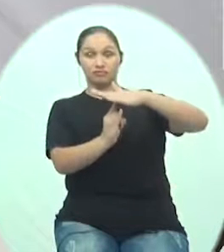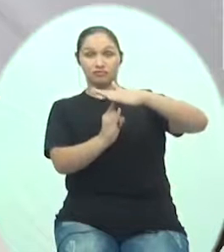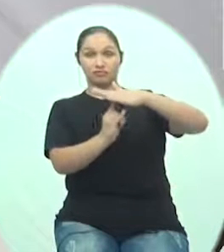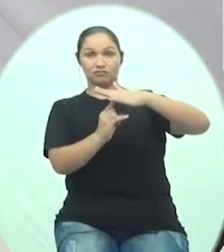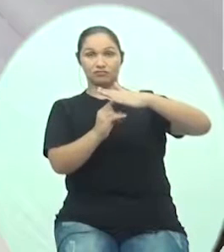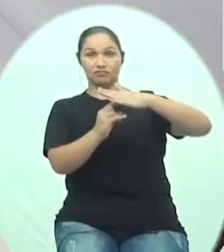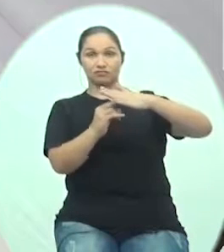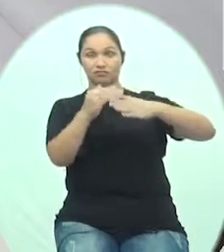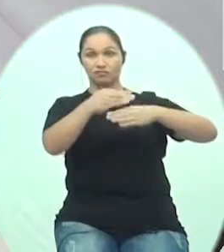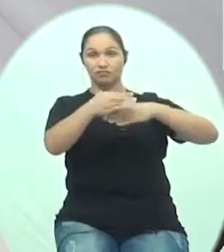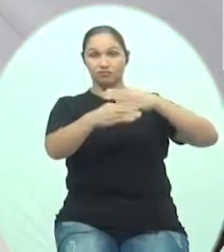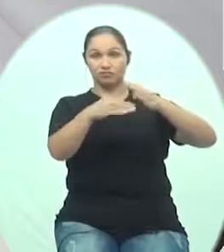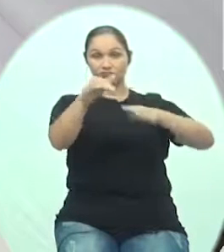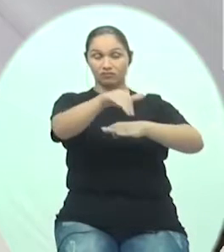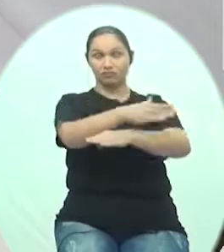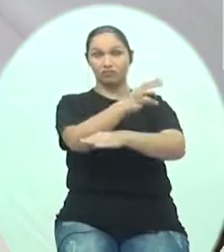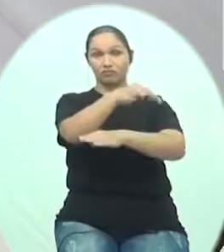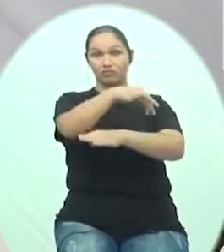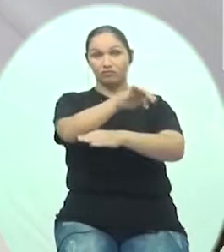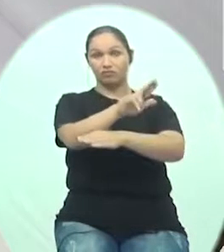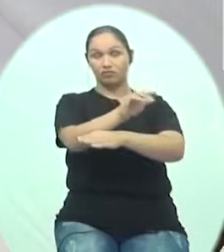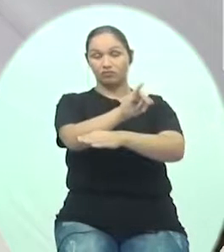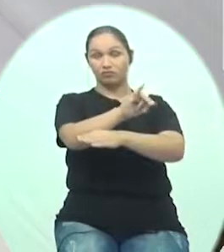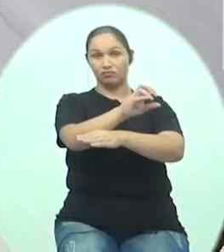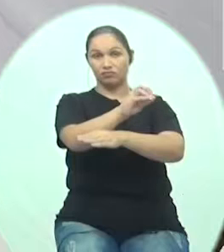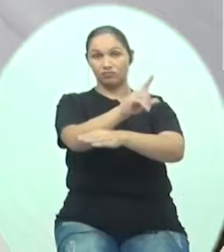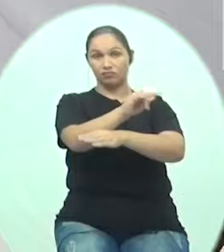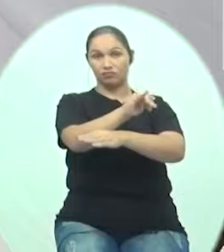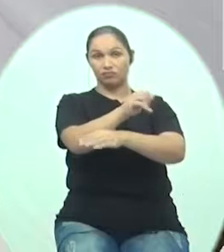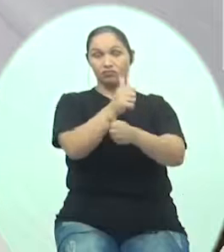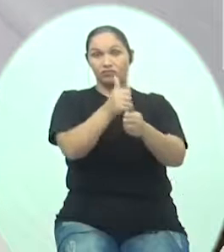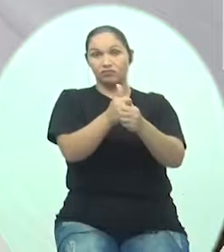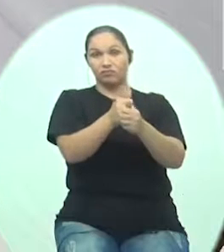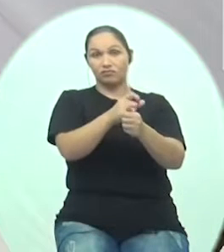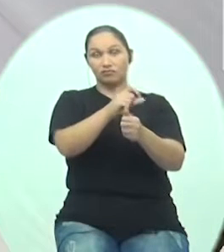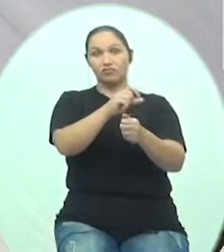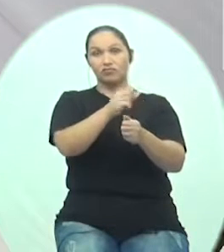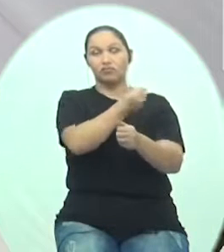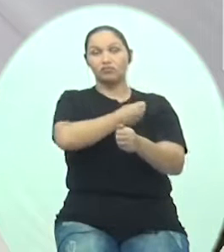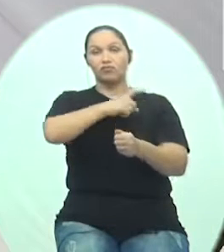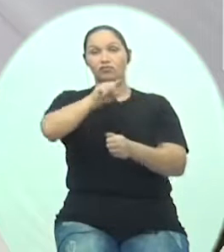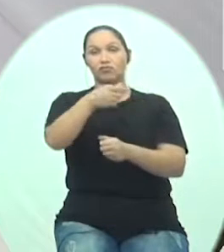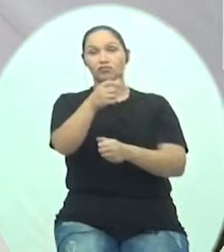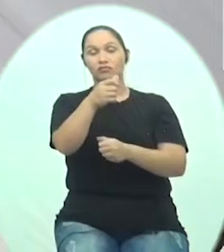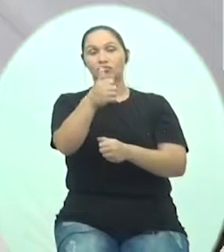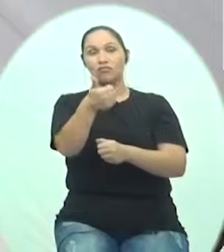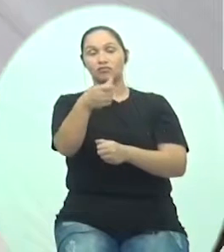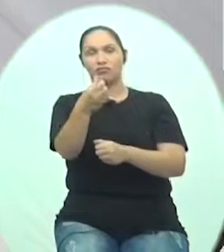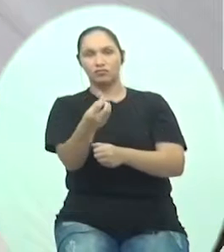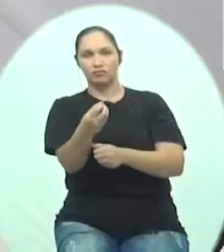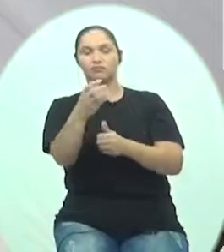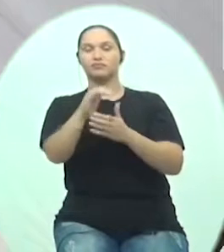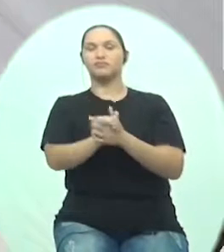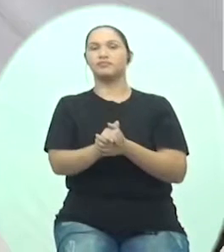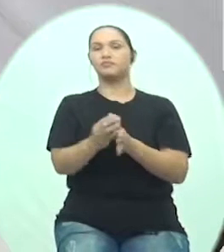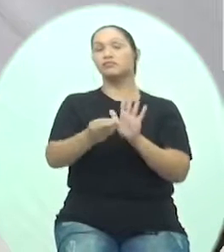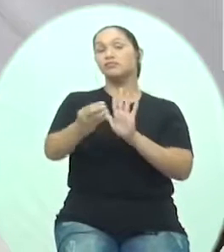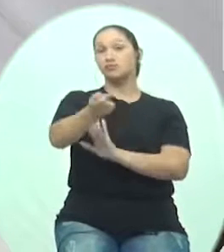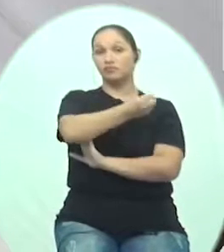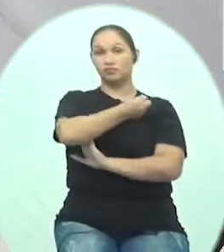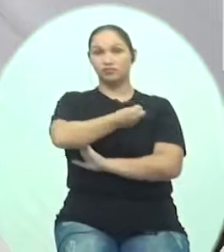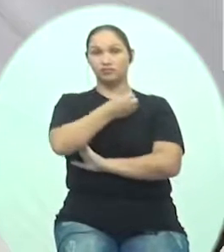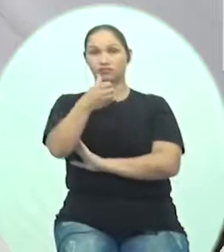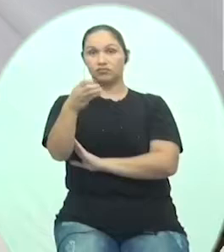Imigrante milioli próximo ao número 1160 bairro Pinheirinho indicação número